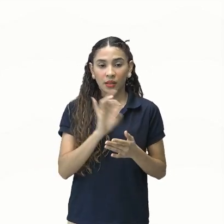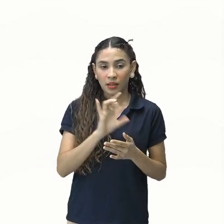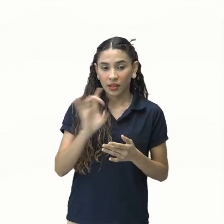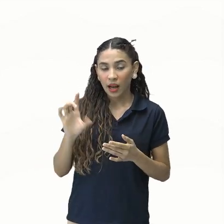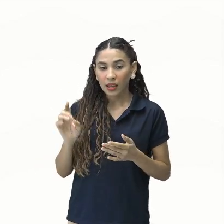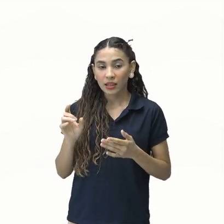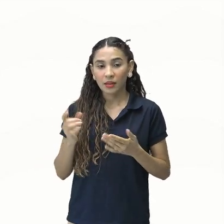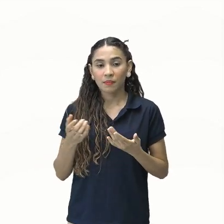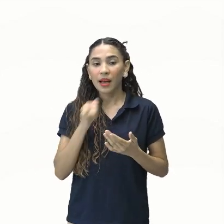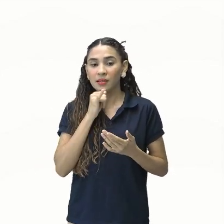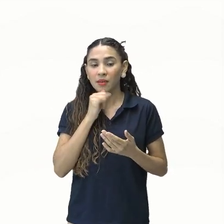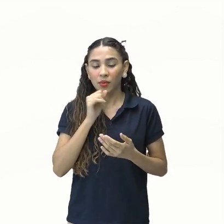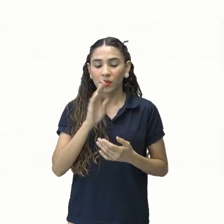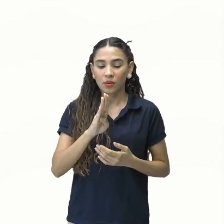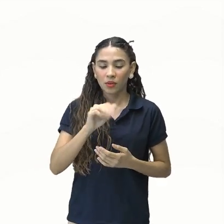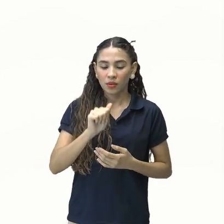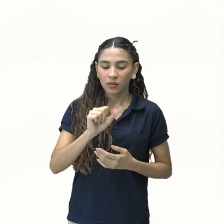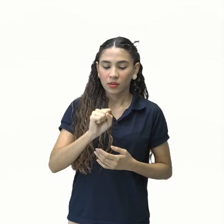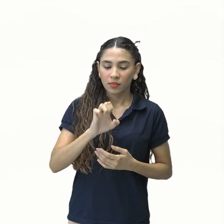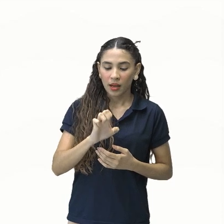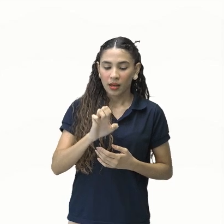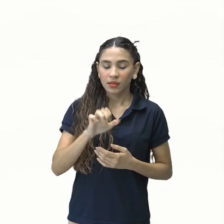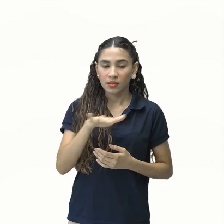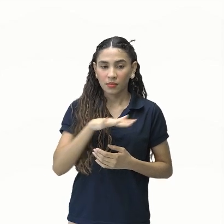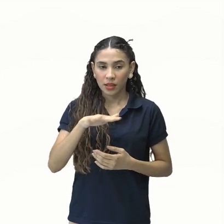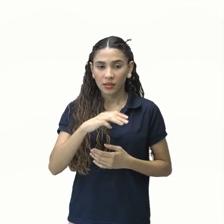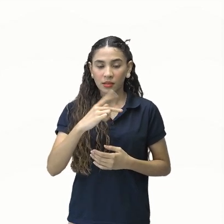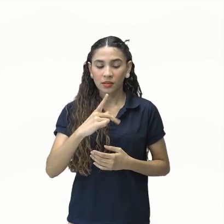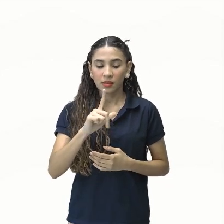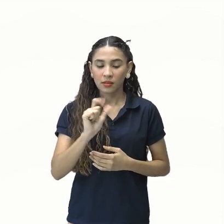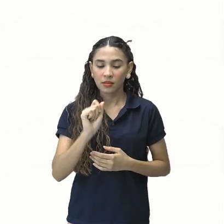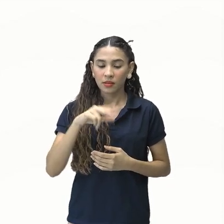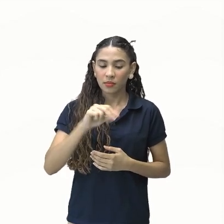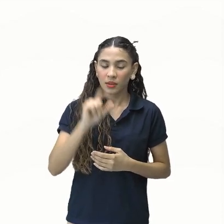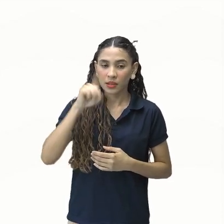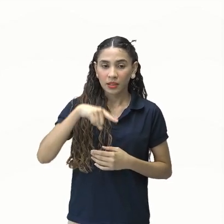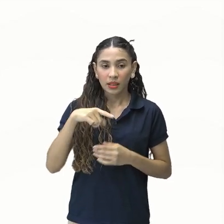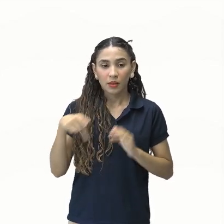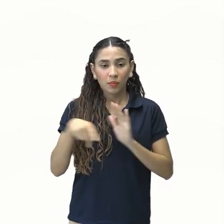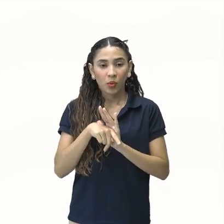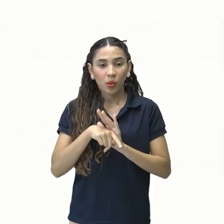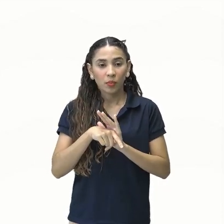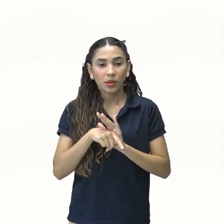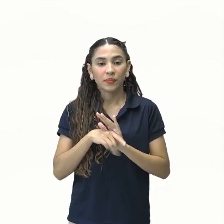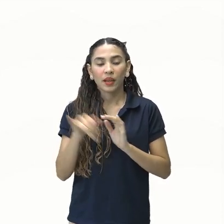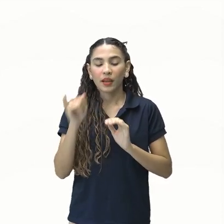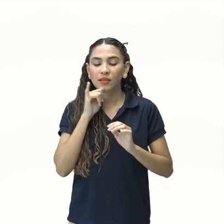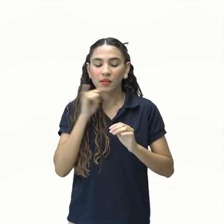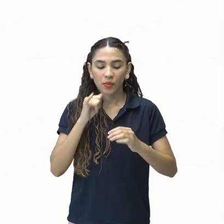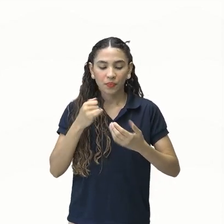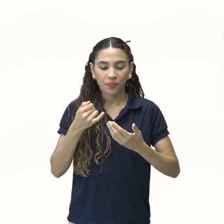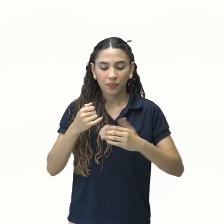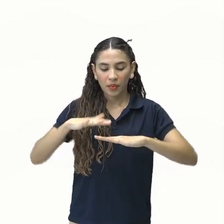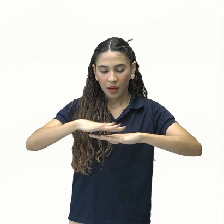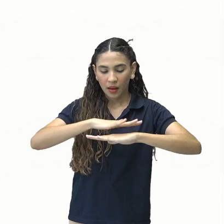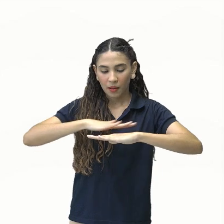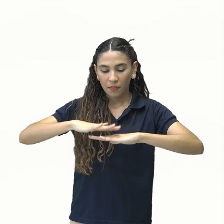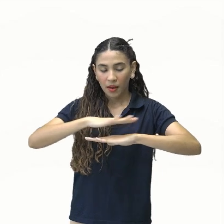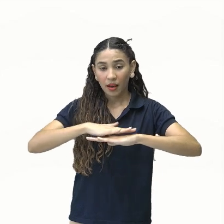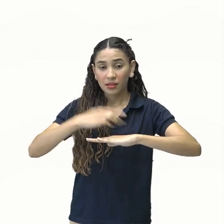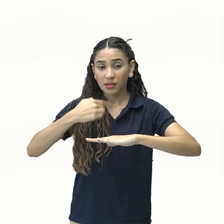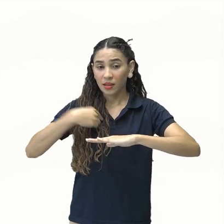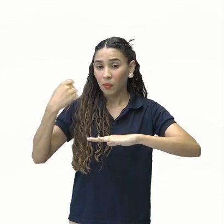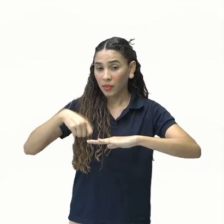das bases, né, para cada uma das figuras planas que é feita a base do meu prisma, eu